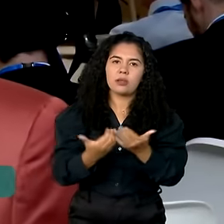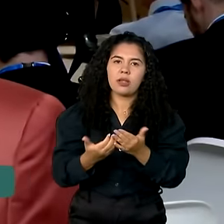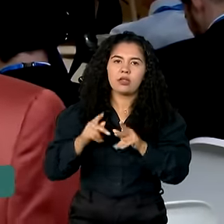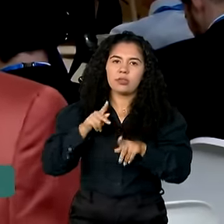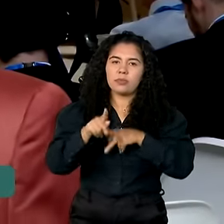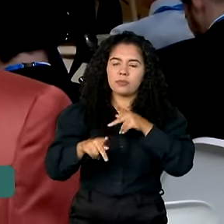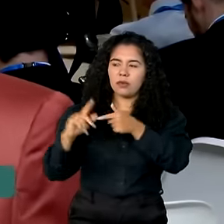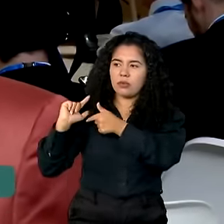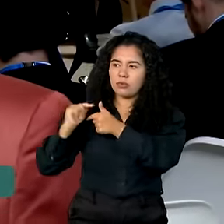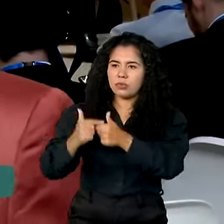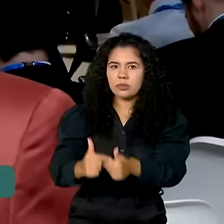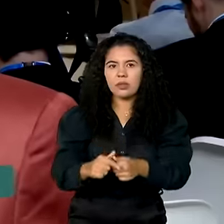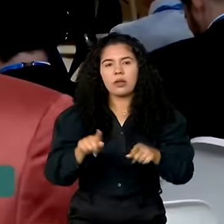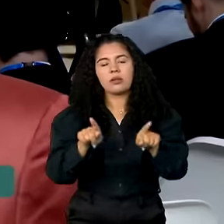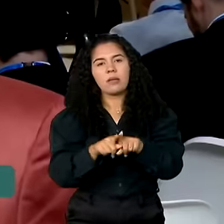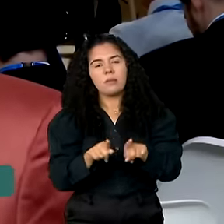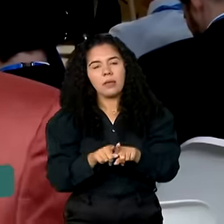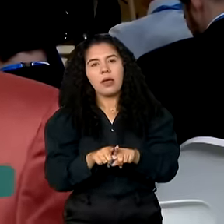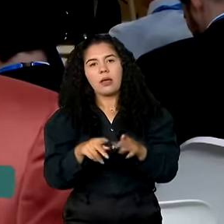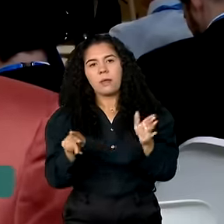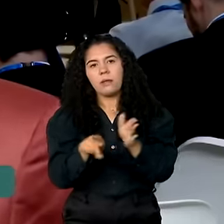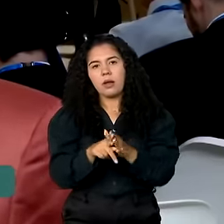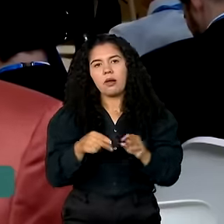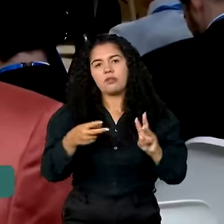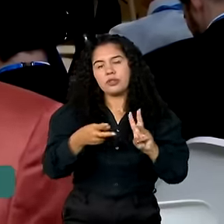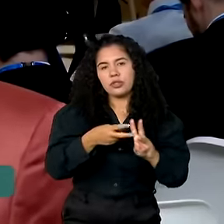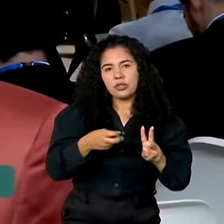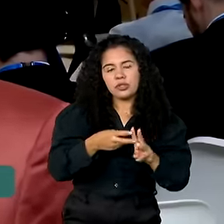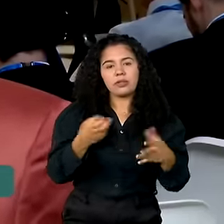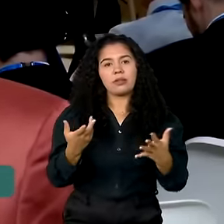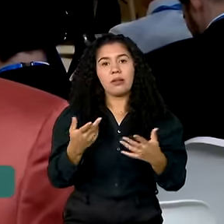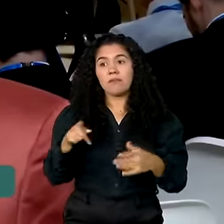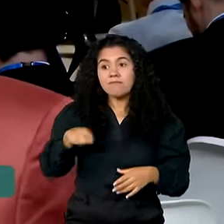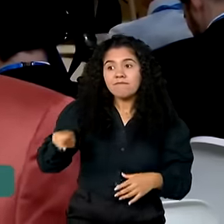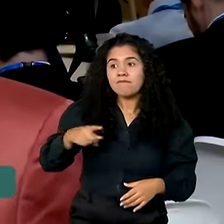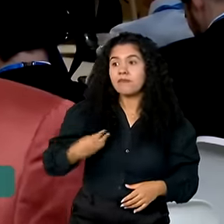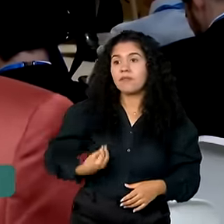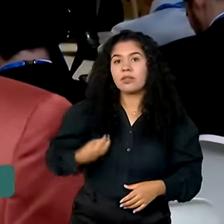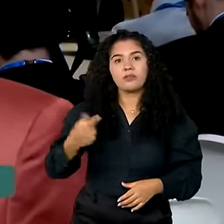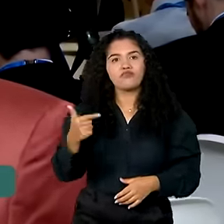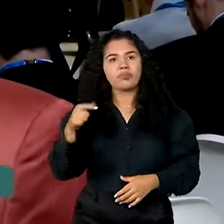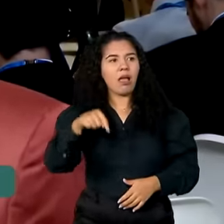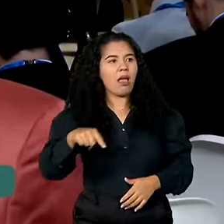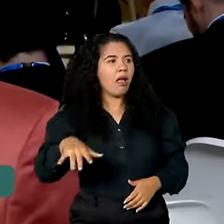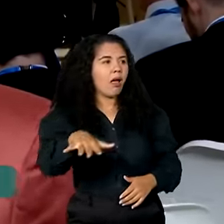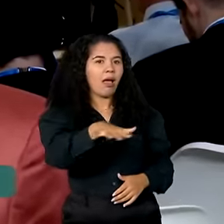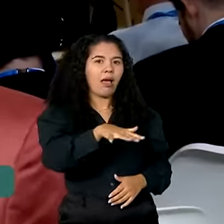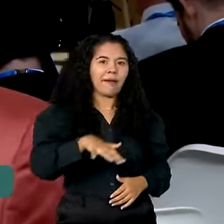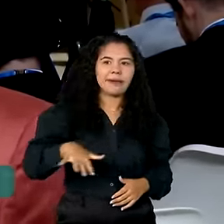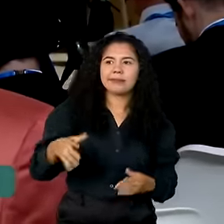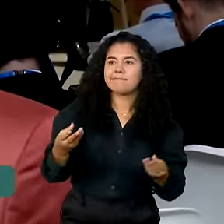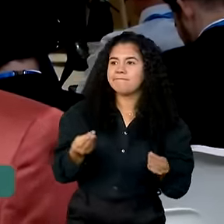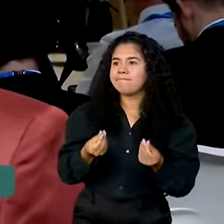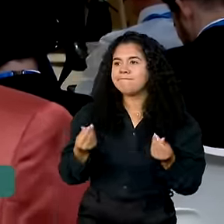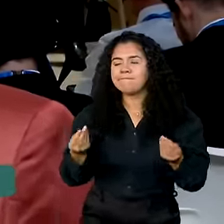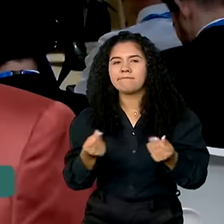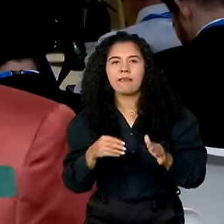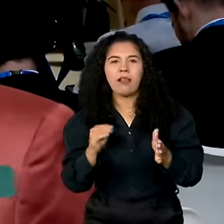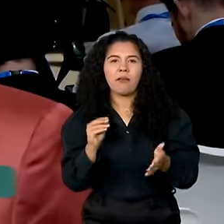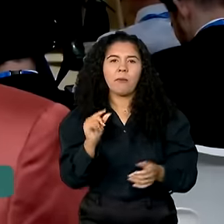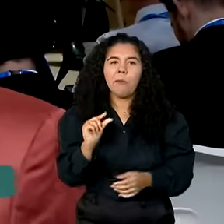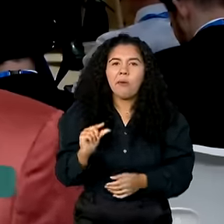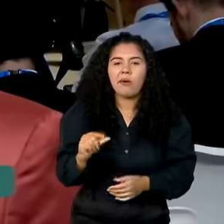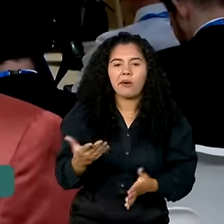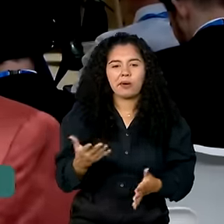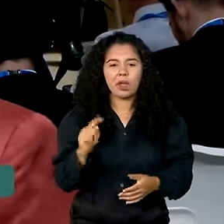pessoas indígenas, enfim. Então, essas pessoas não necessariamente estão aqui, né? Ainda uma participação mínima. Nós somos um